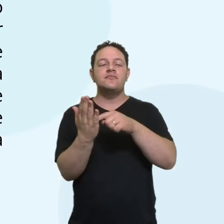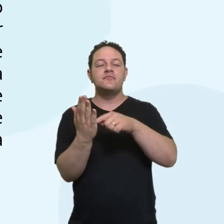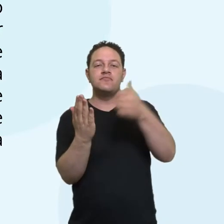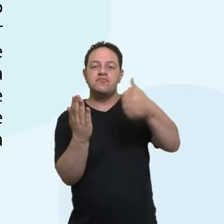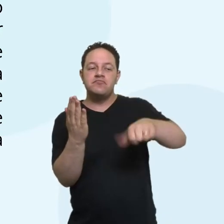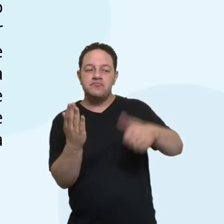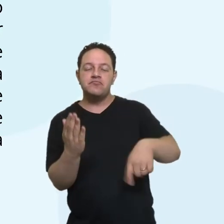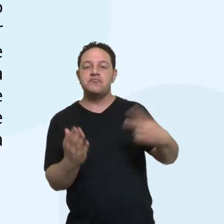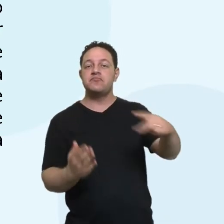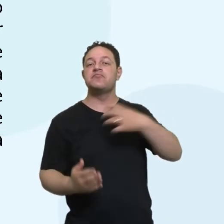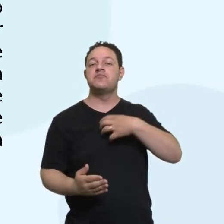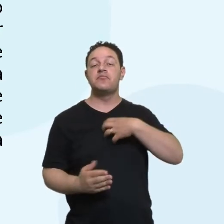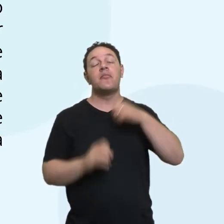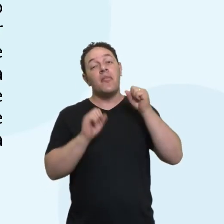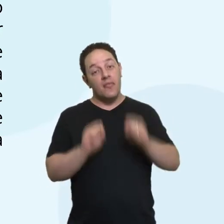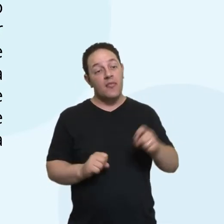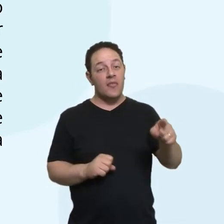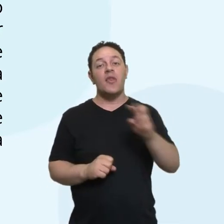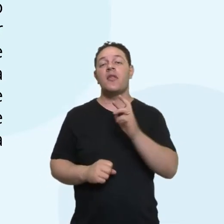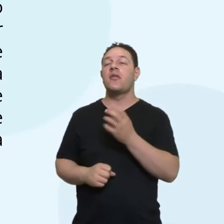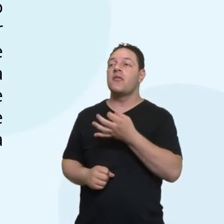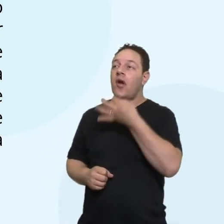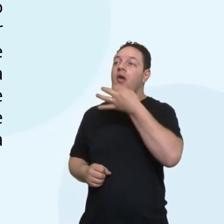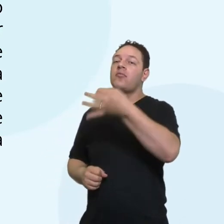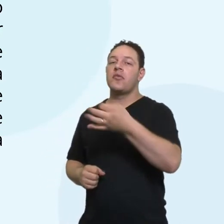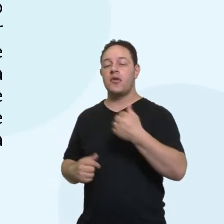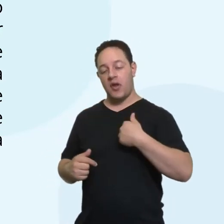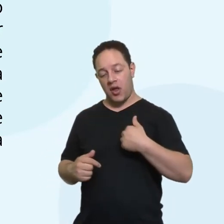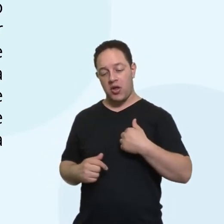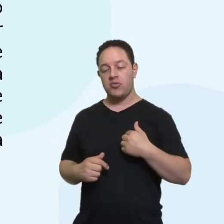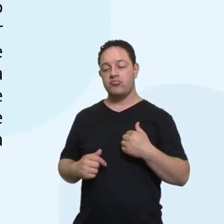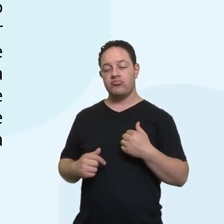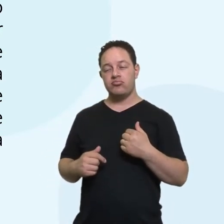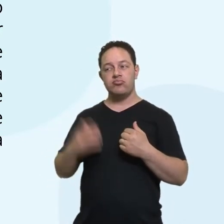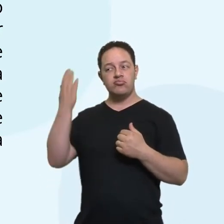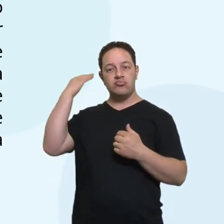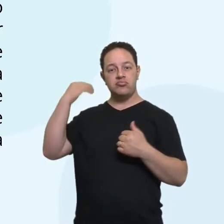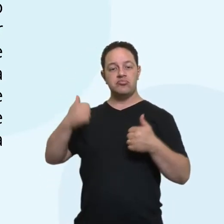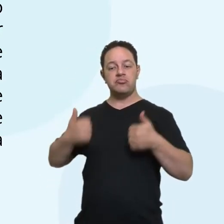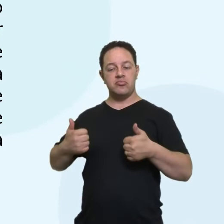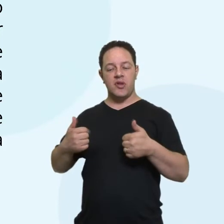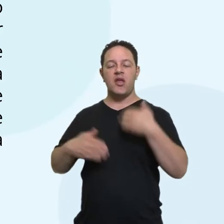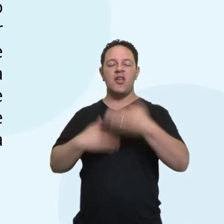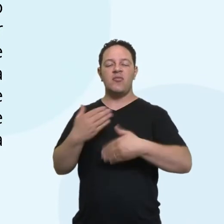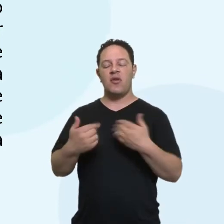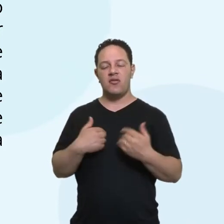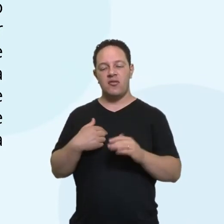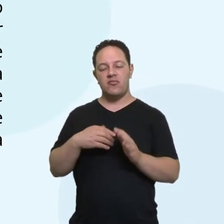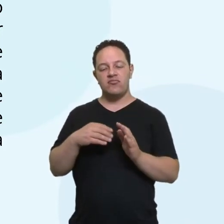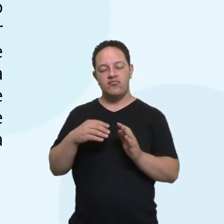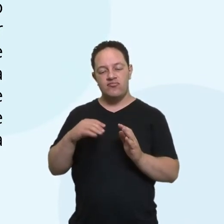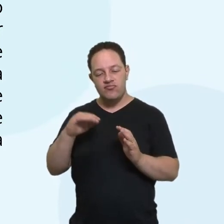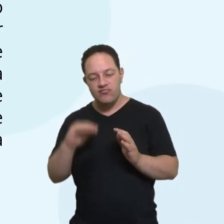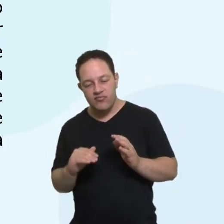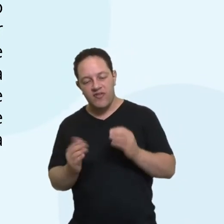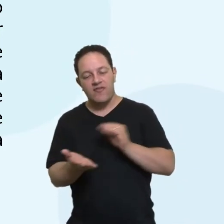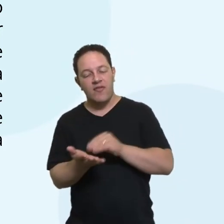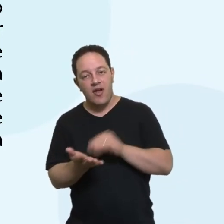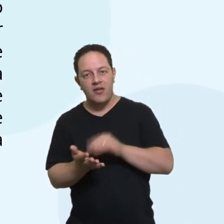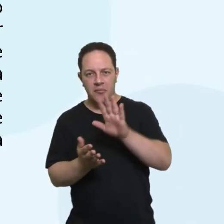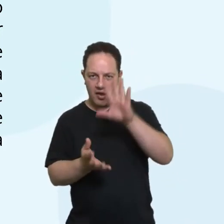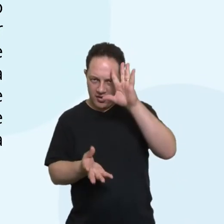Estudante o cara que se percebe em um degrau menor do que aquele que havia apontado inicialmente mas isso